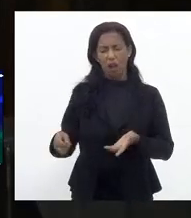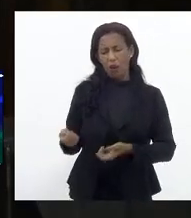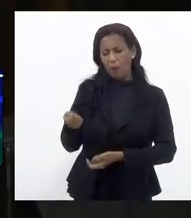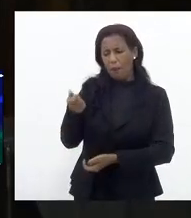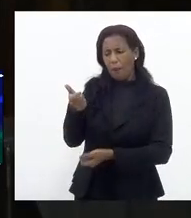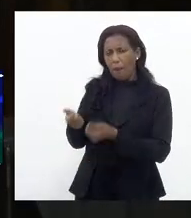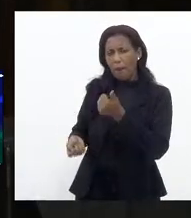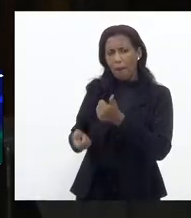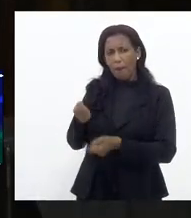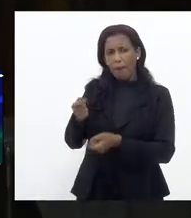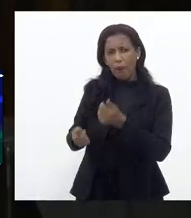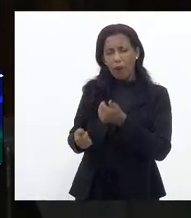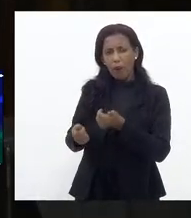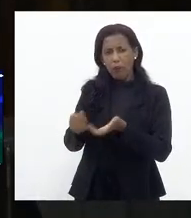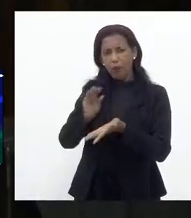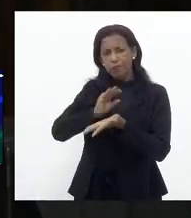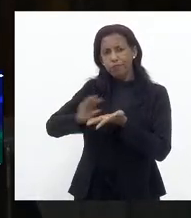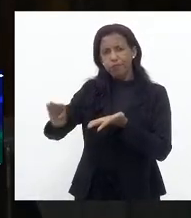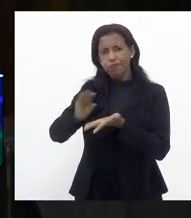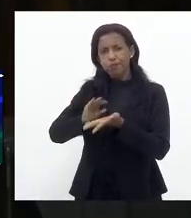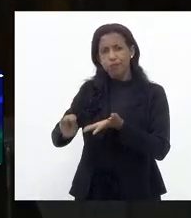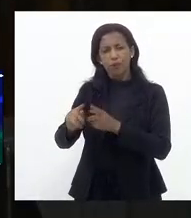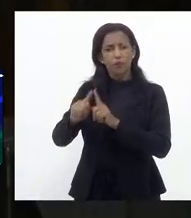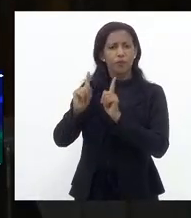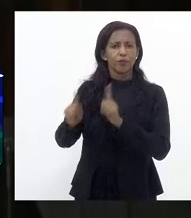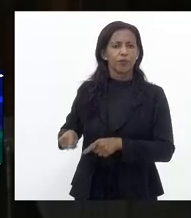de benefício que os funcionários têm.